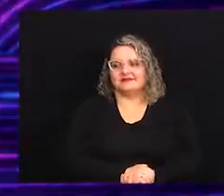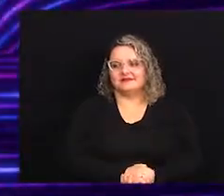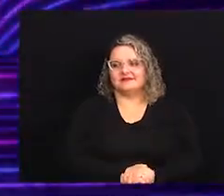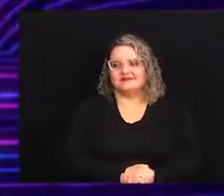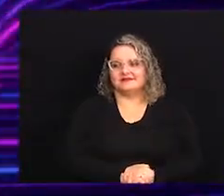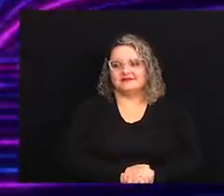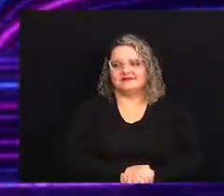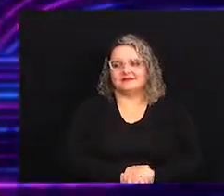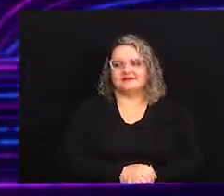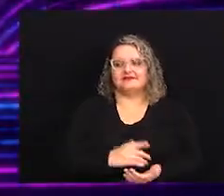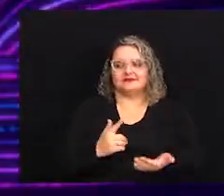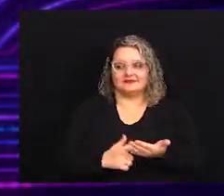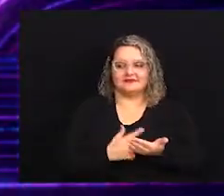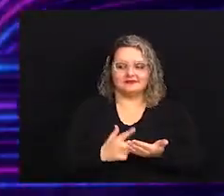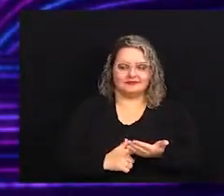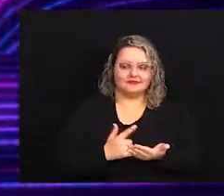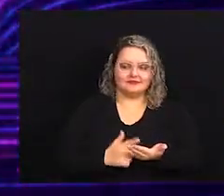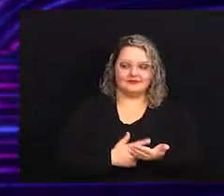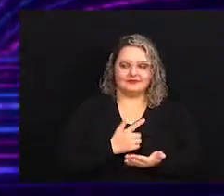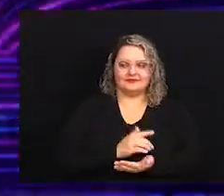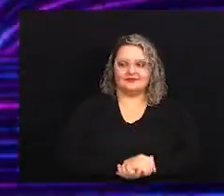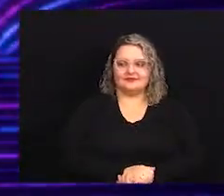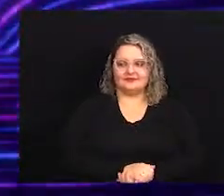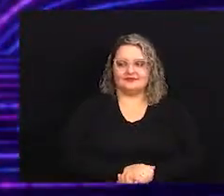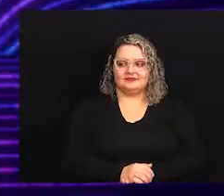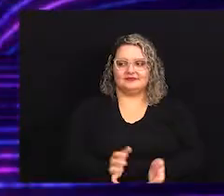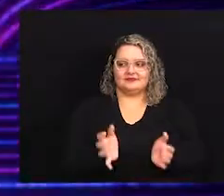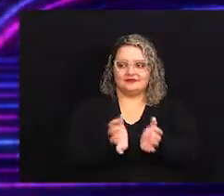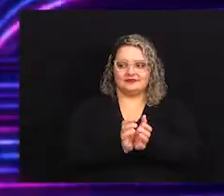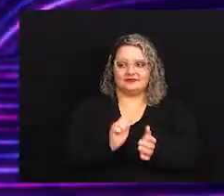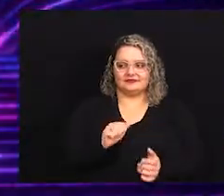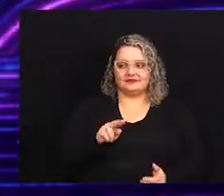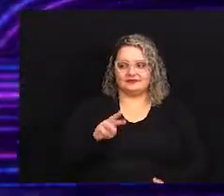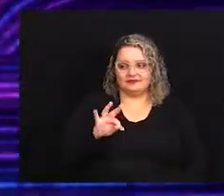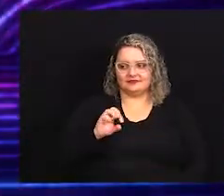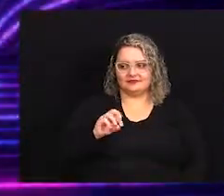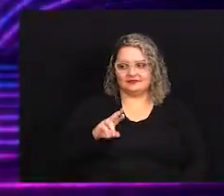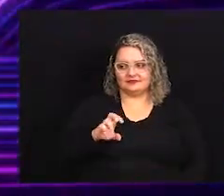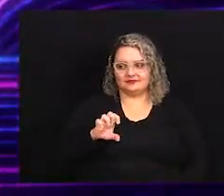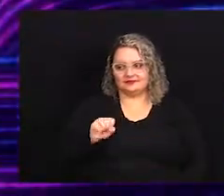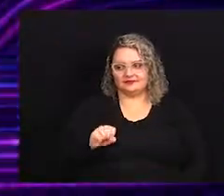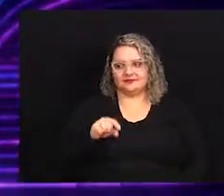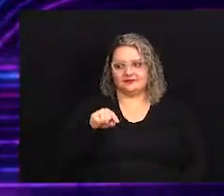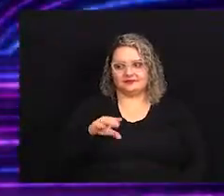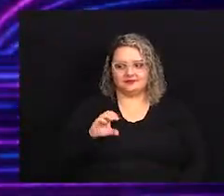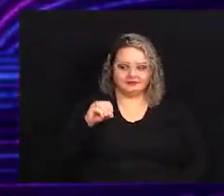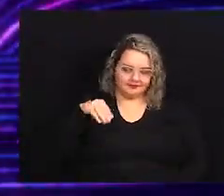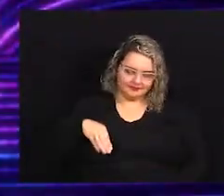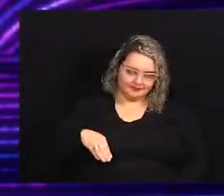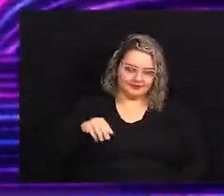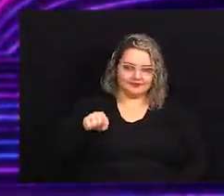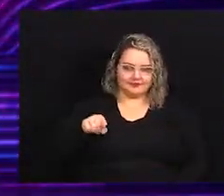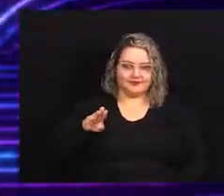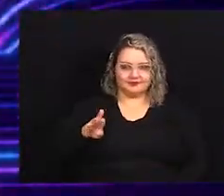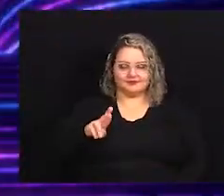O livro foi publicado pelo Clube dos Autores, então tá lá no